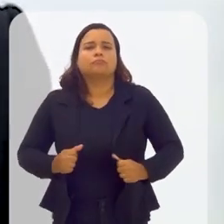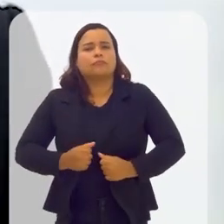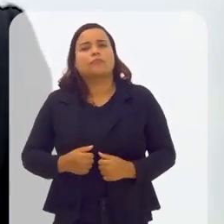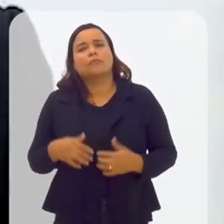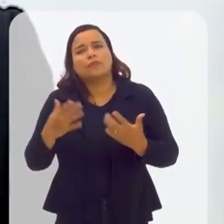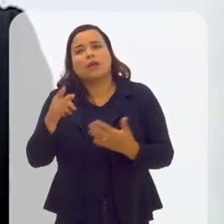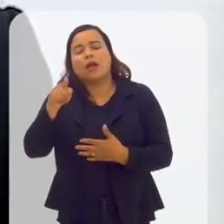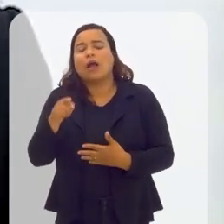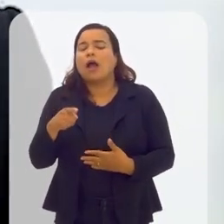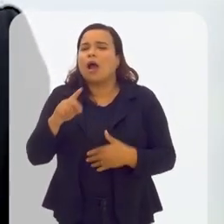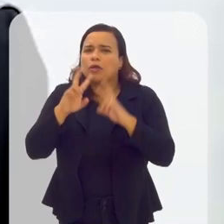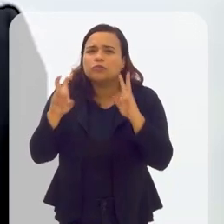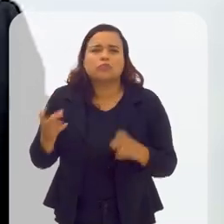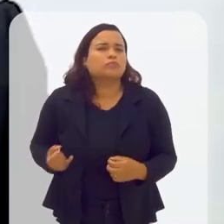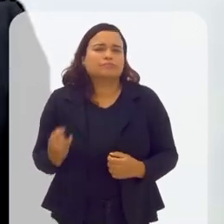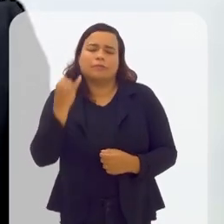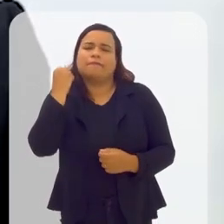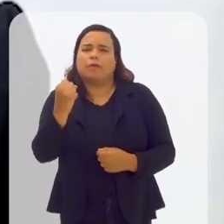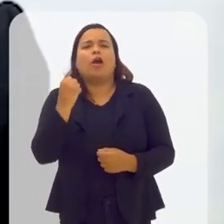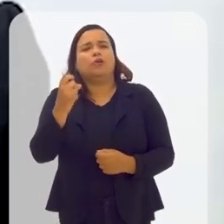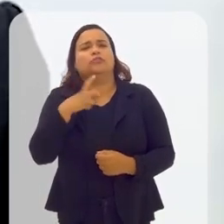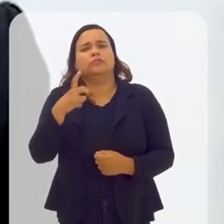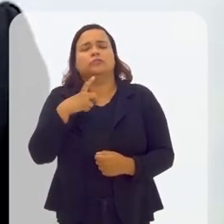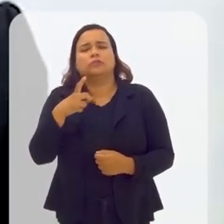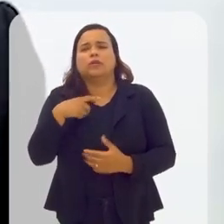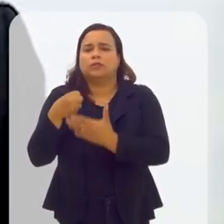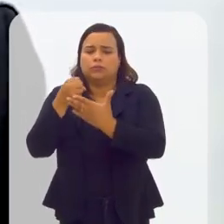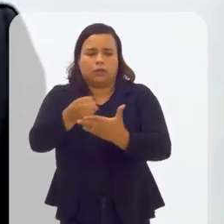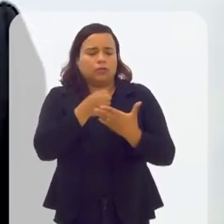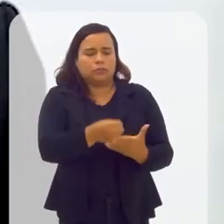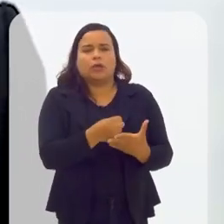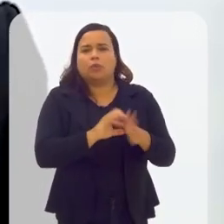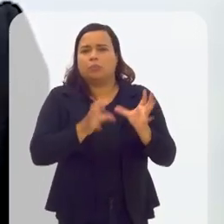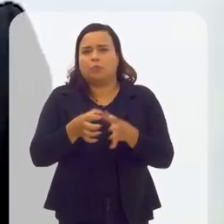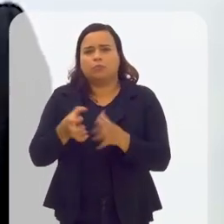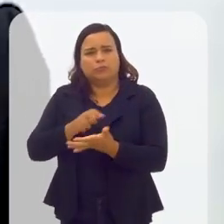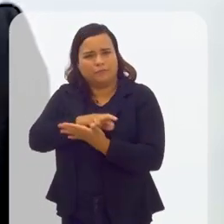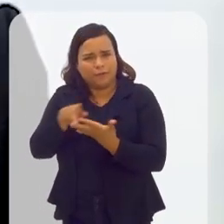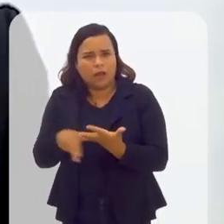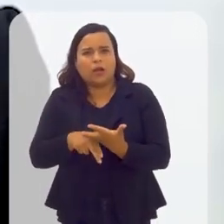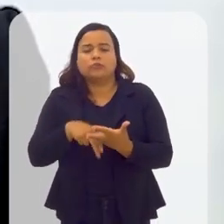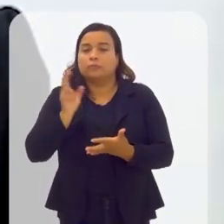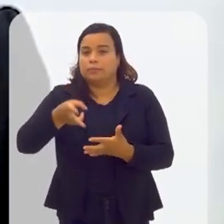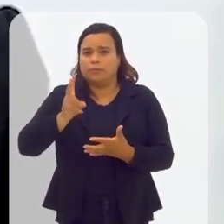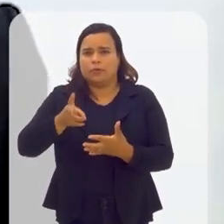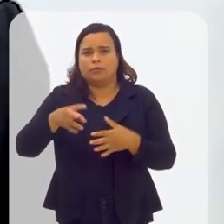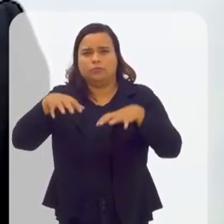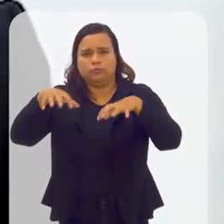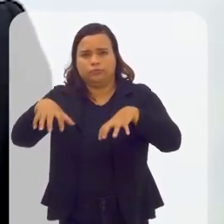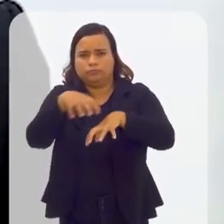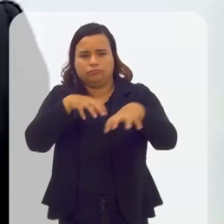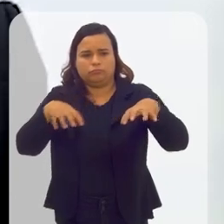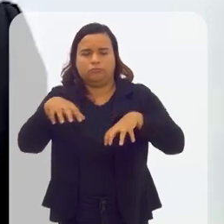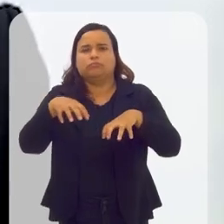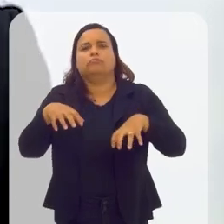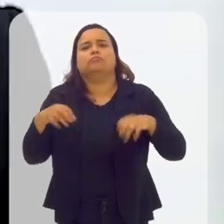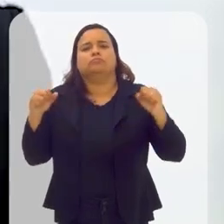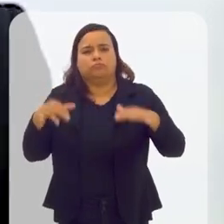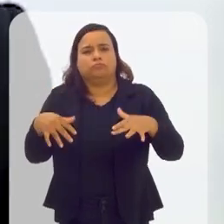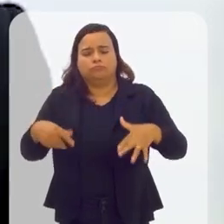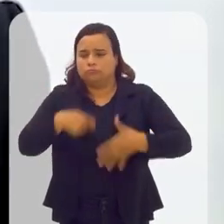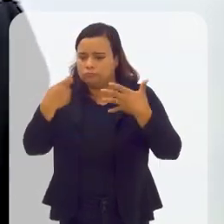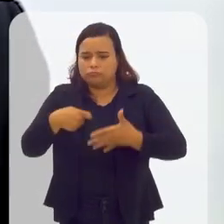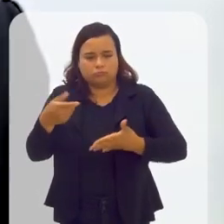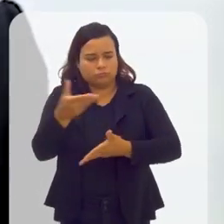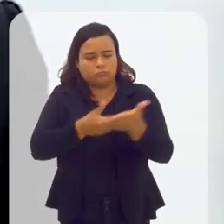que foi um assunto catalisador de colocar as entidades no mesmo rumo. Mas nós